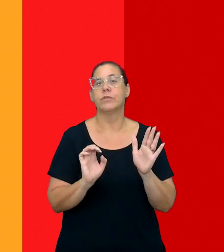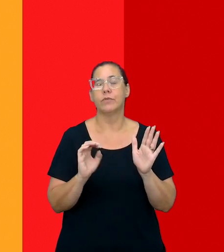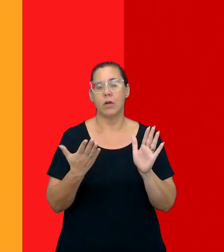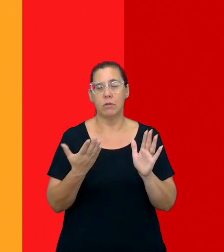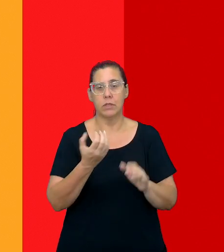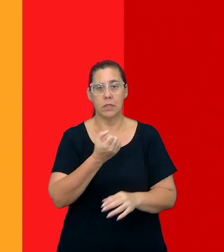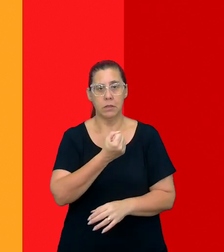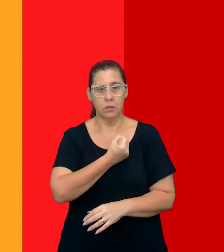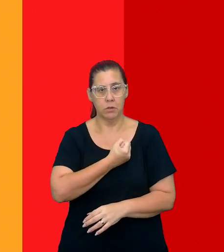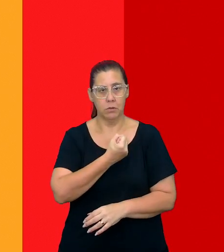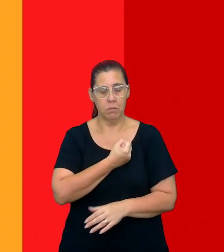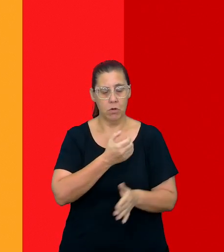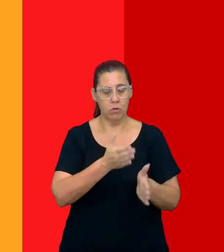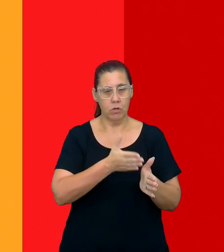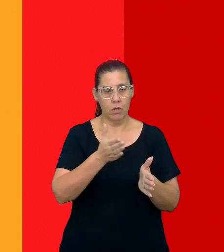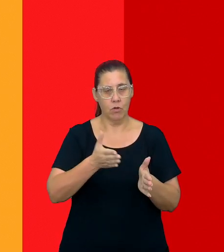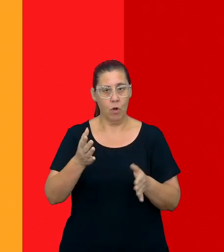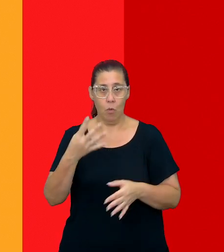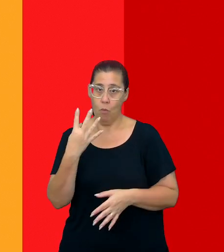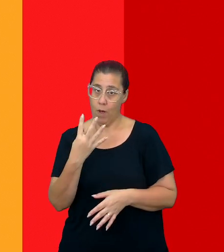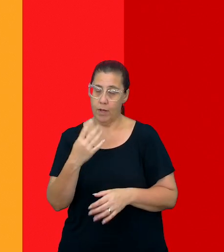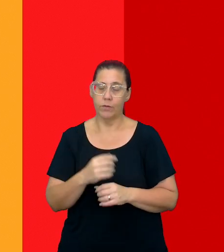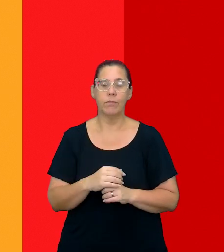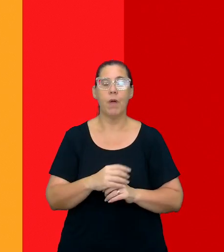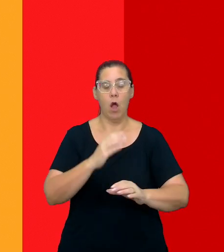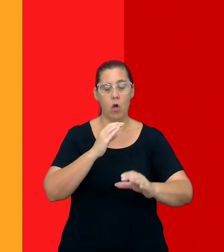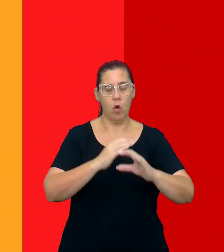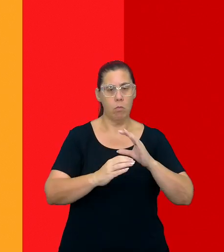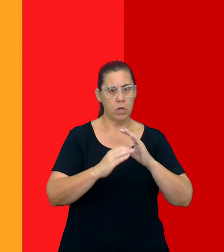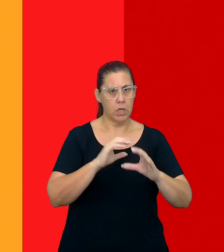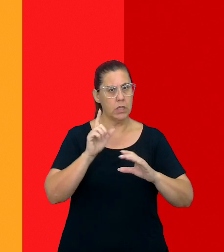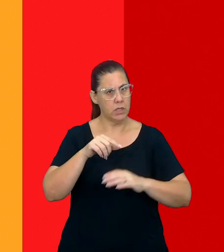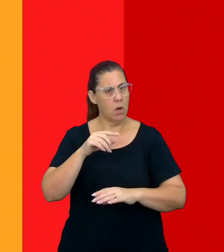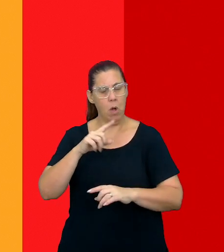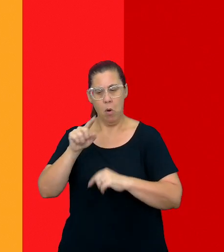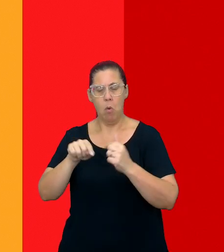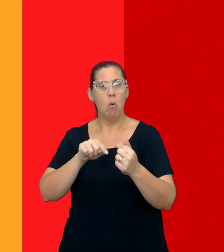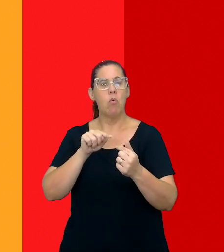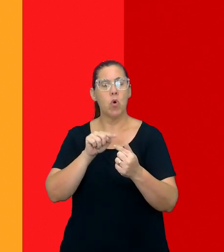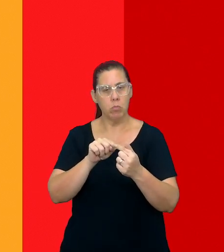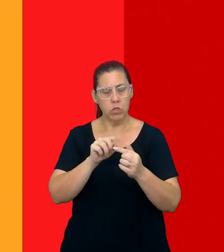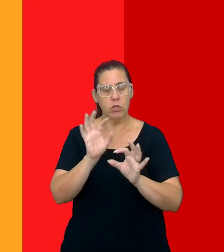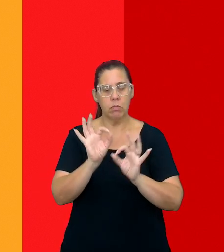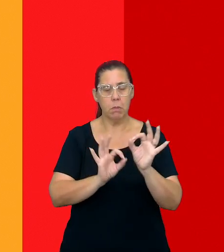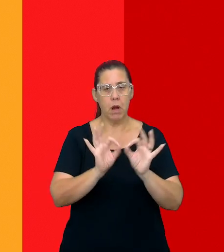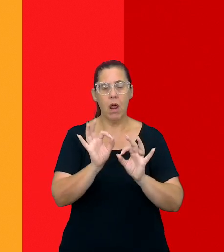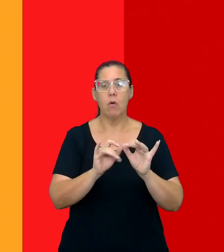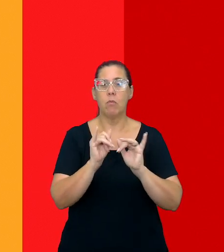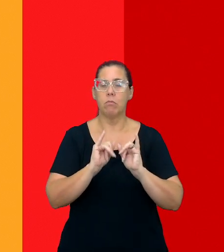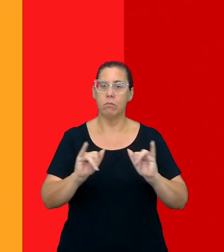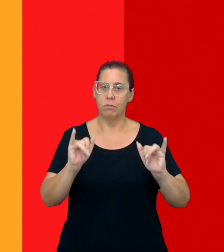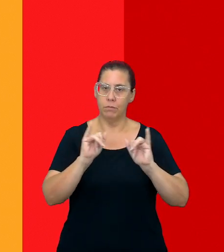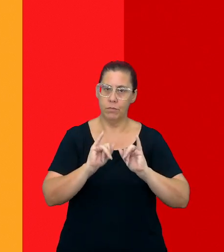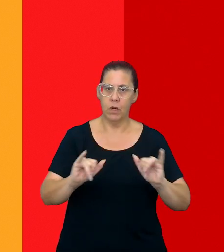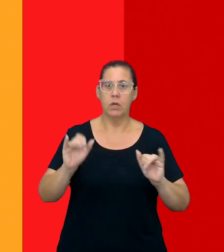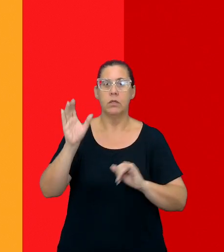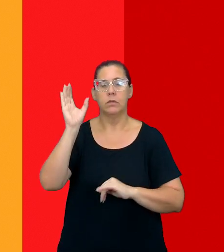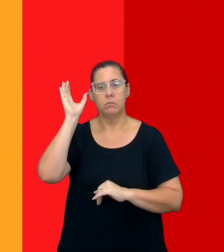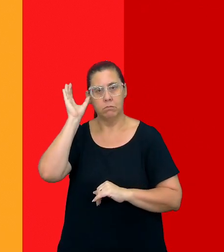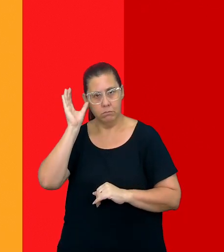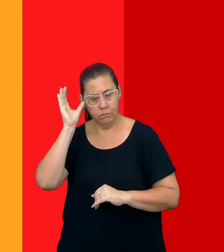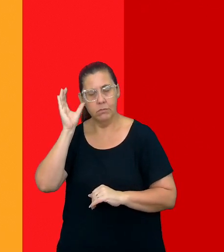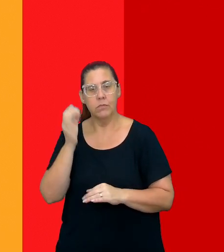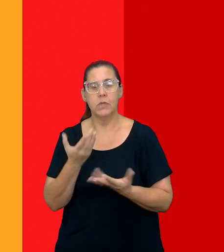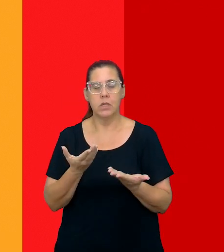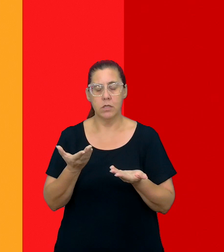didática 4, né? Então, o propósito comunicativo, né, reiterando, é produzir uma campanha de conscientização